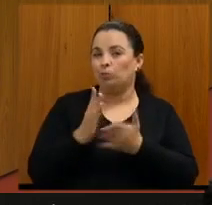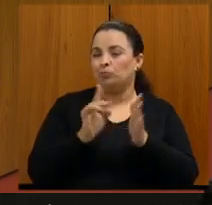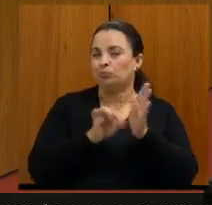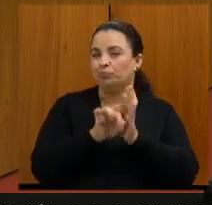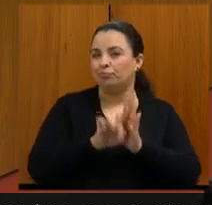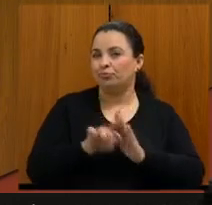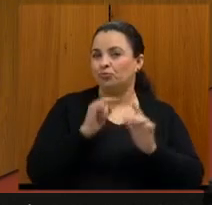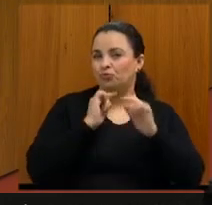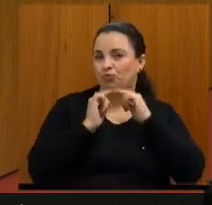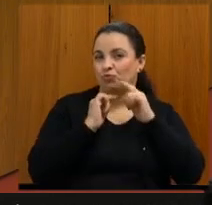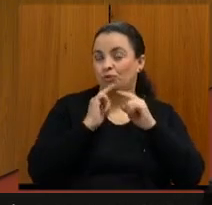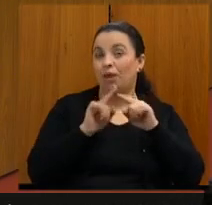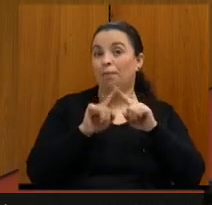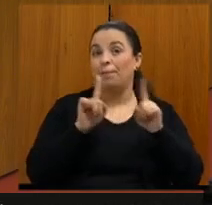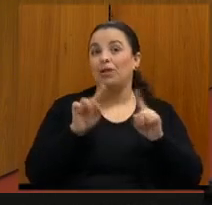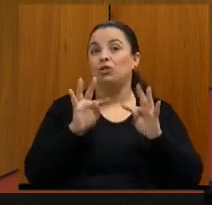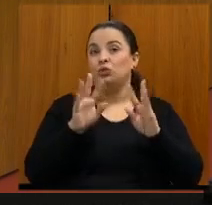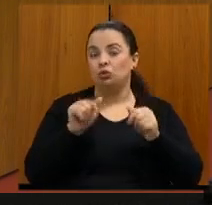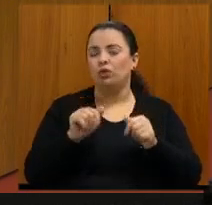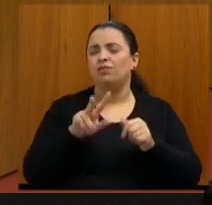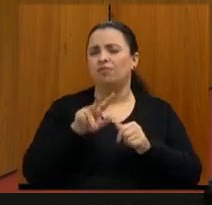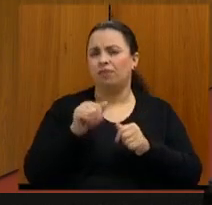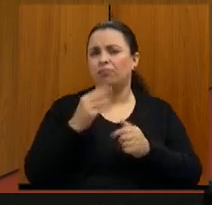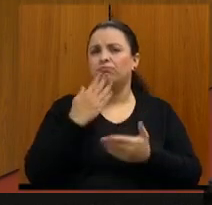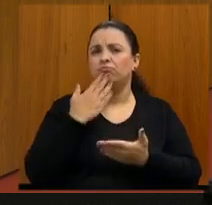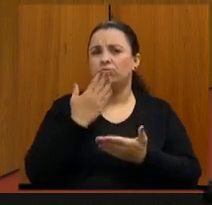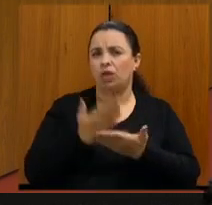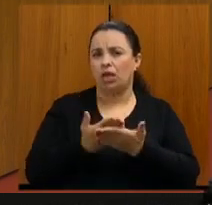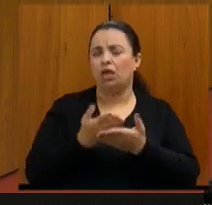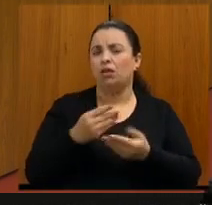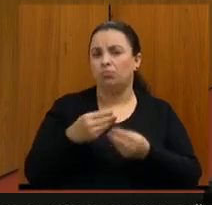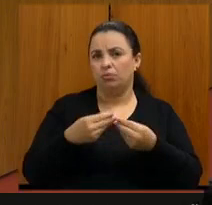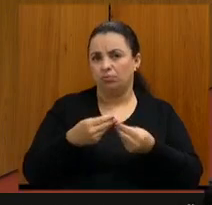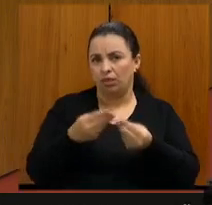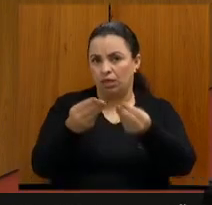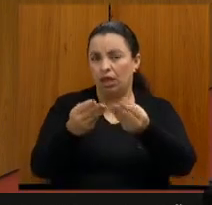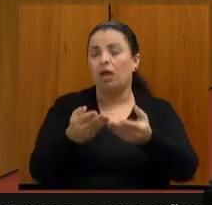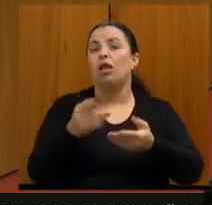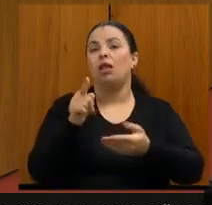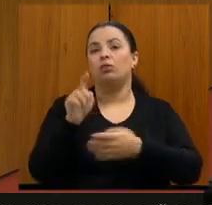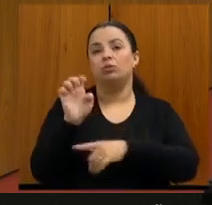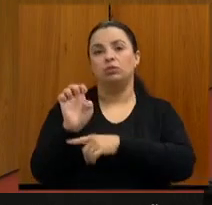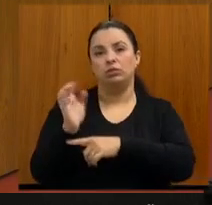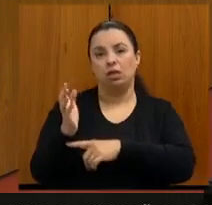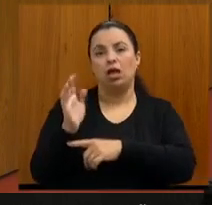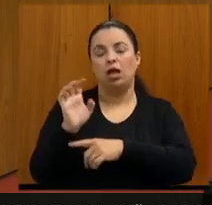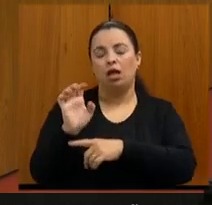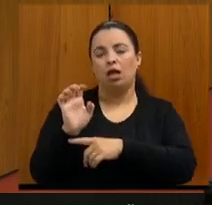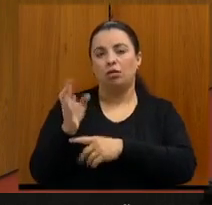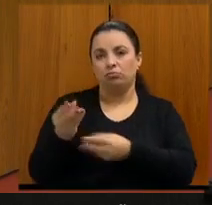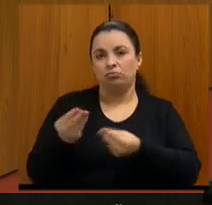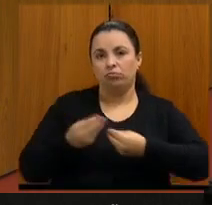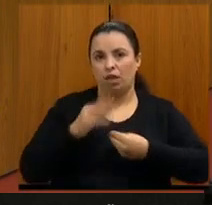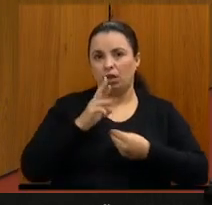mas todas elas irão para o requerimento né para ter resposta Oficial do Estado